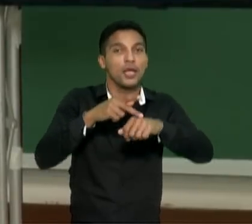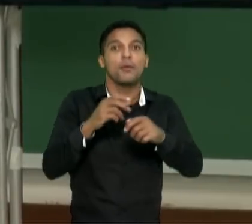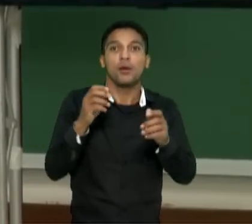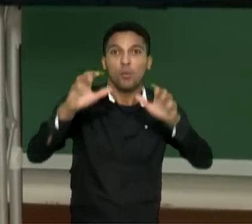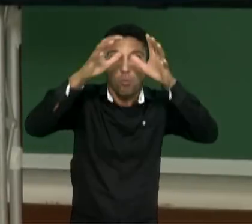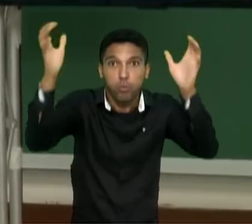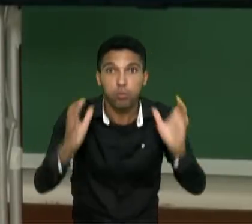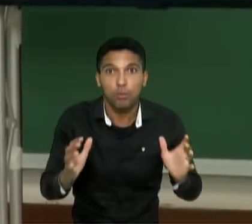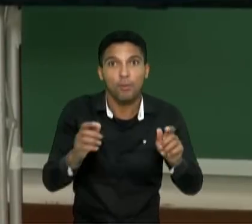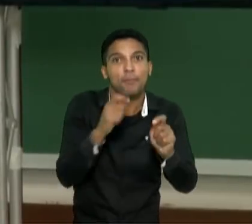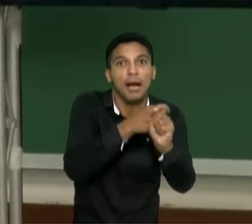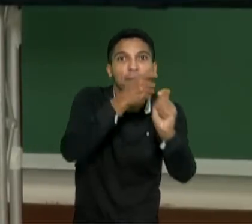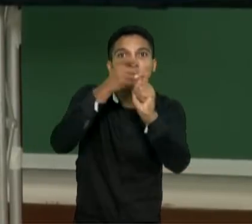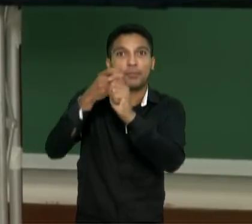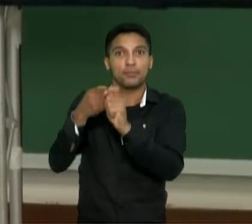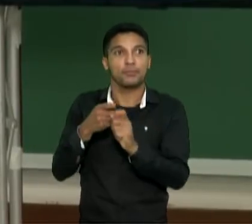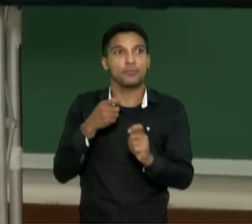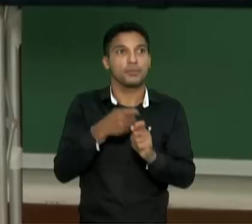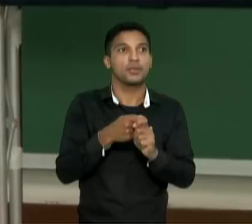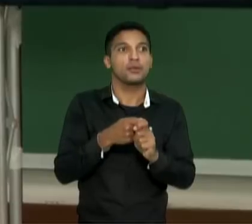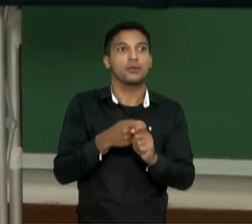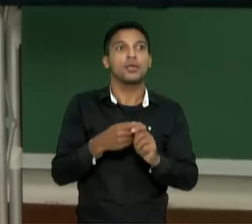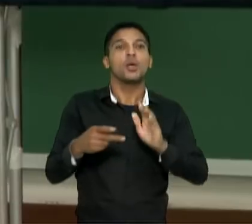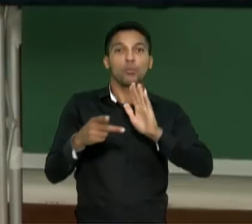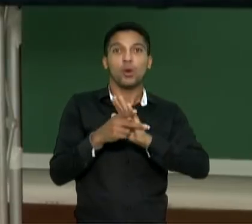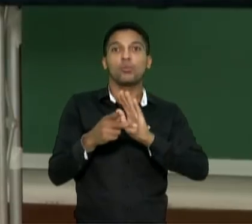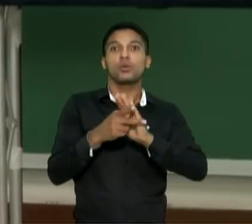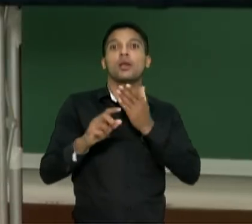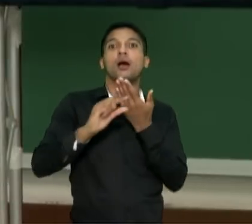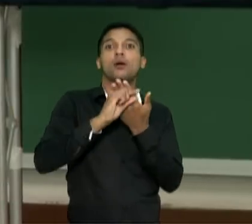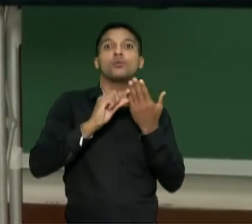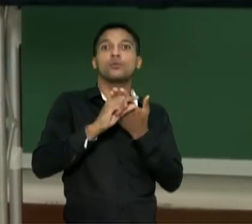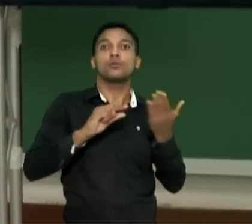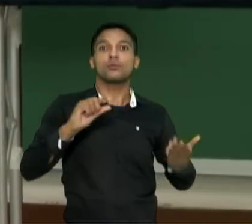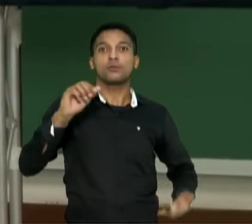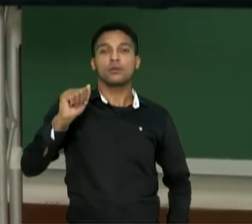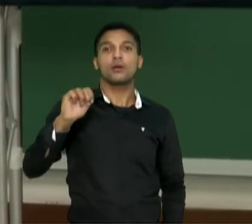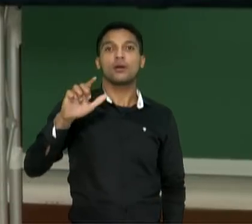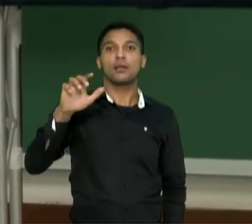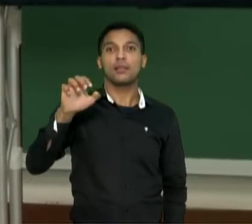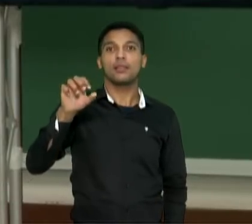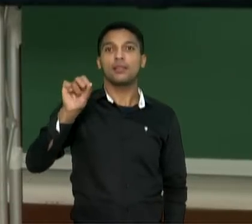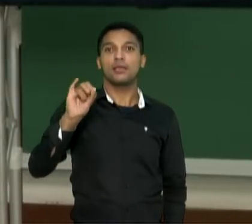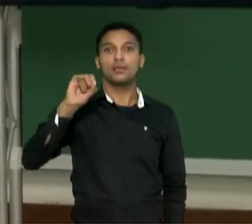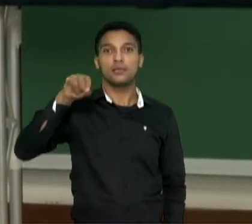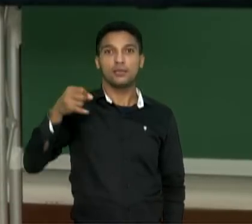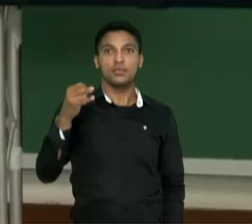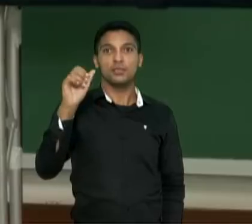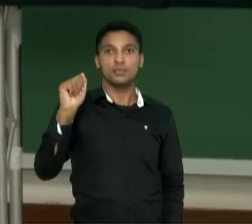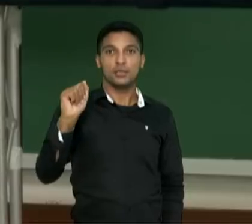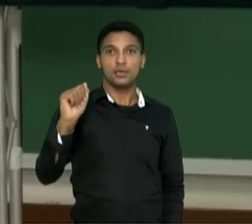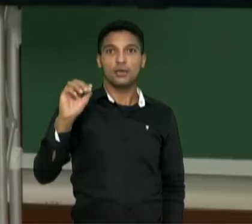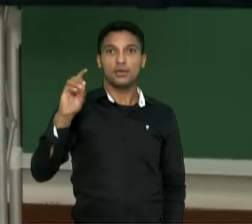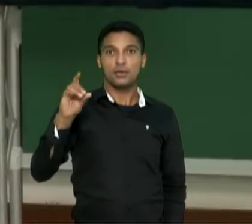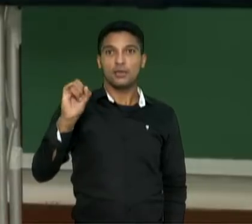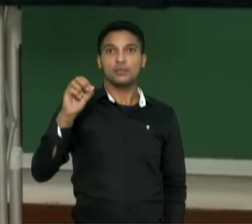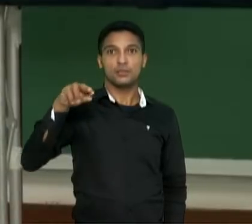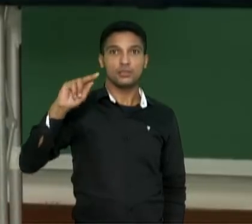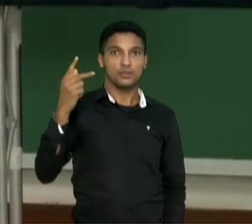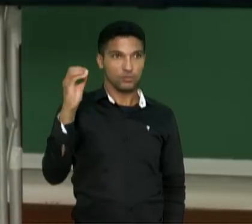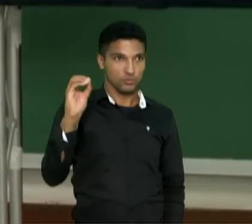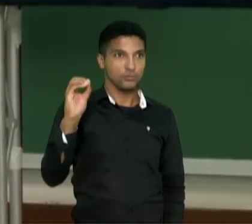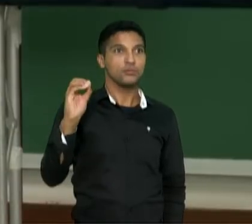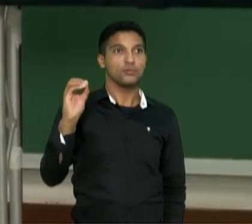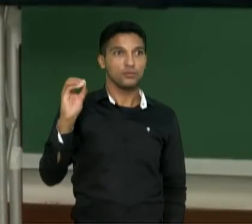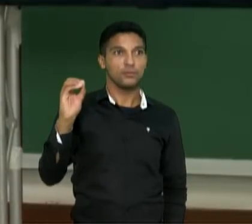desenvolver algo muito interessante do barroco, né, que vem com o barroco português, principalmente. Da Itália, teve essa influência em Portugal, que trouxeram